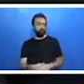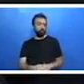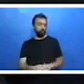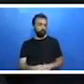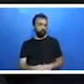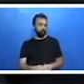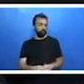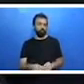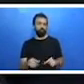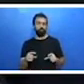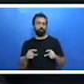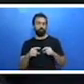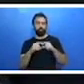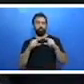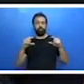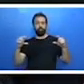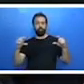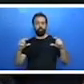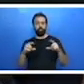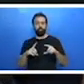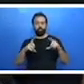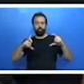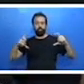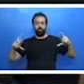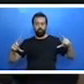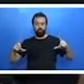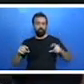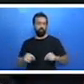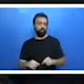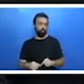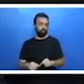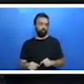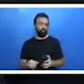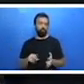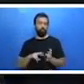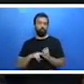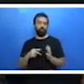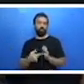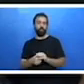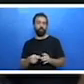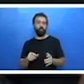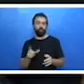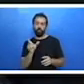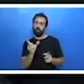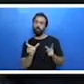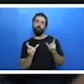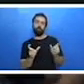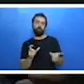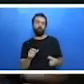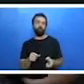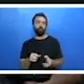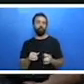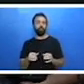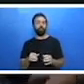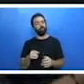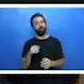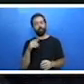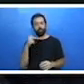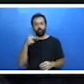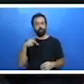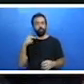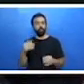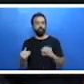são versos e estrofes? Sentido das palavras dentro do texto do cordel. A fala coloquial, aquela informal,